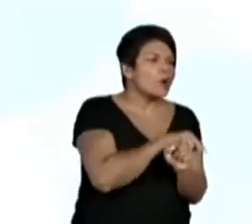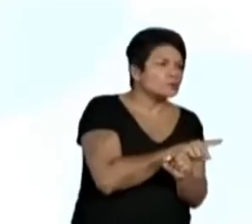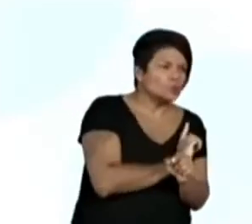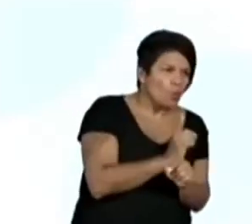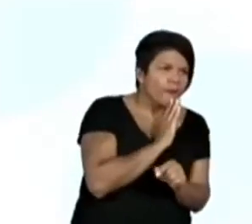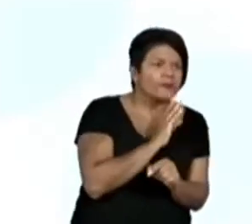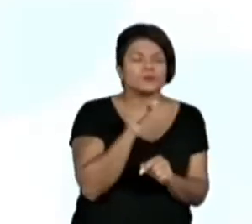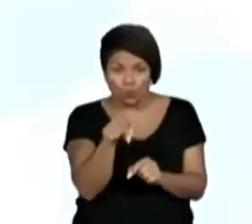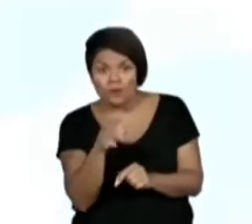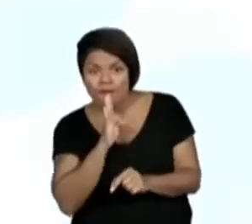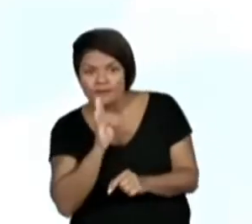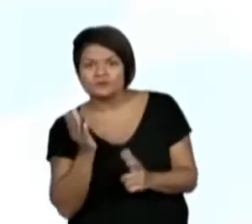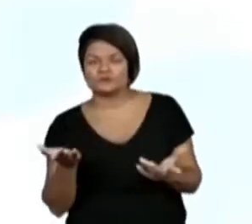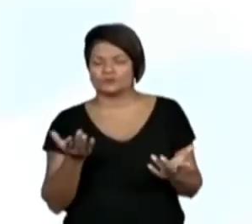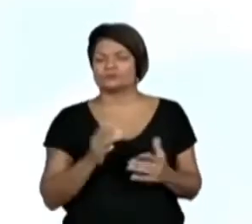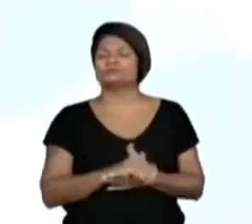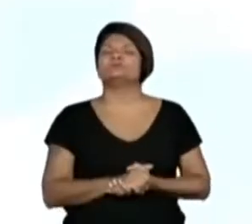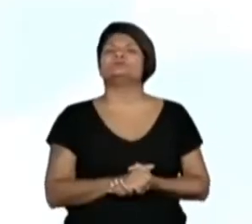novas.